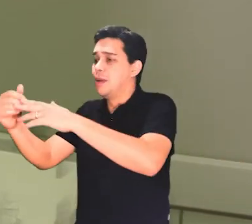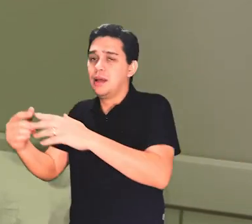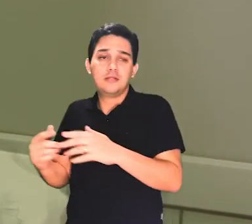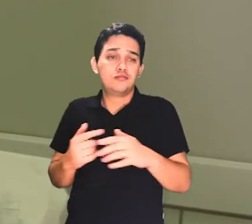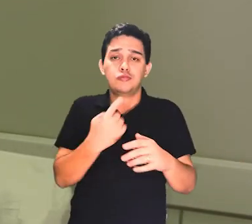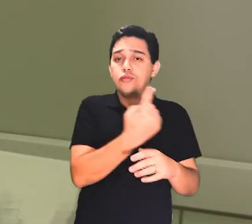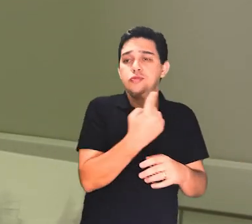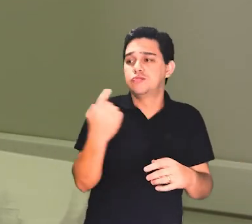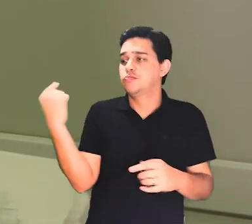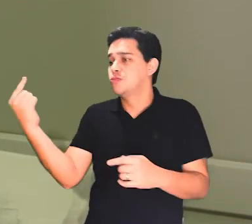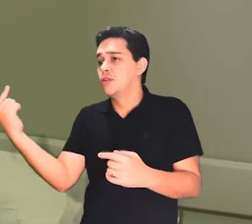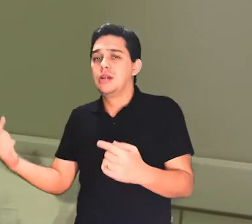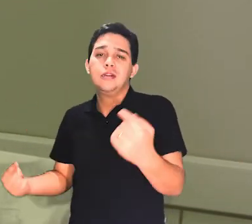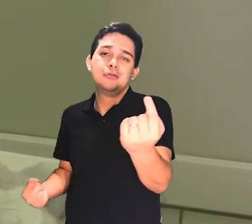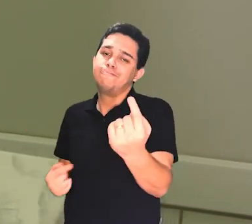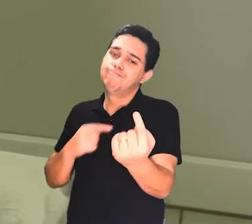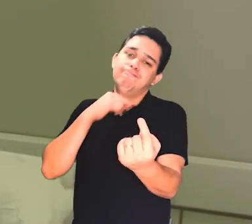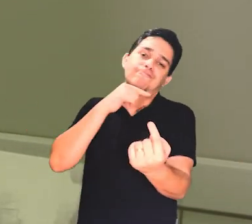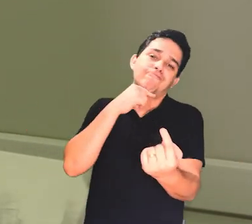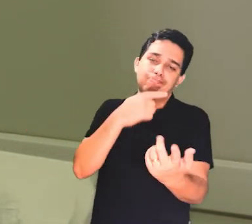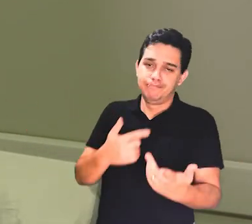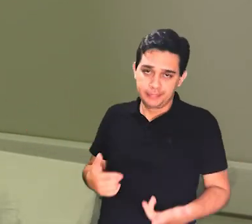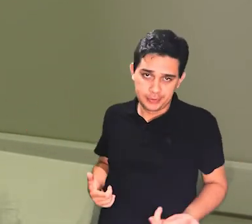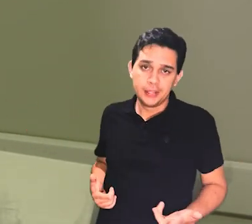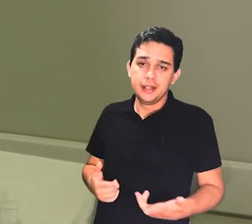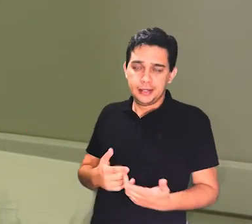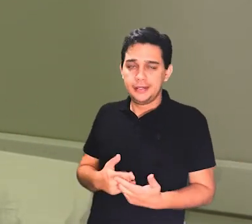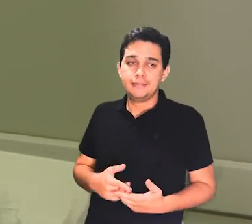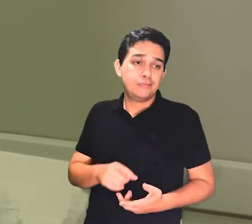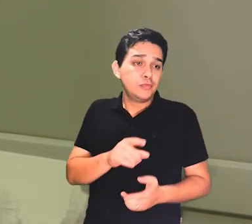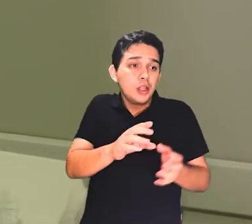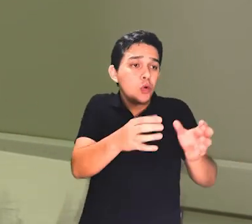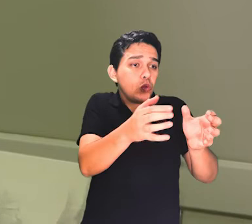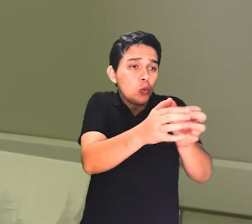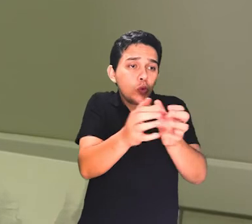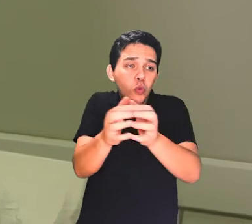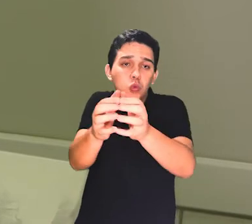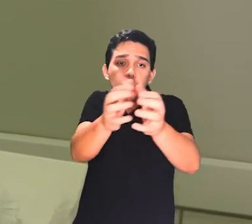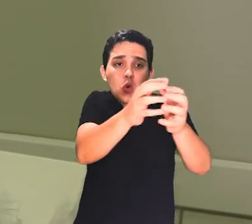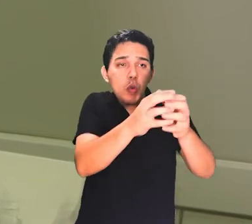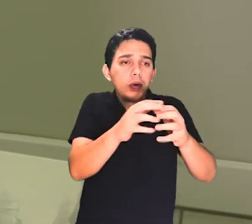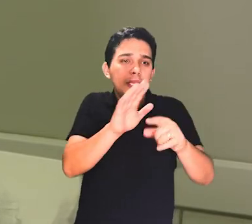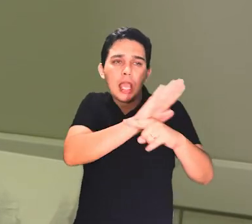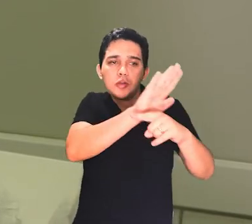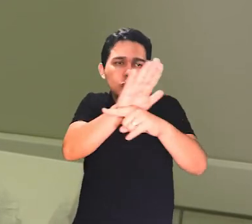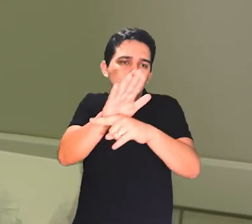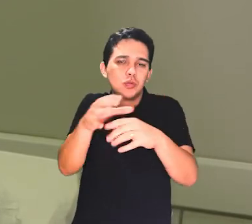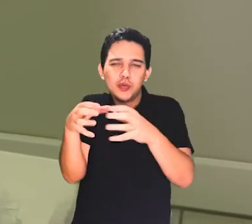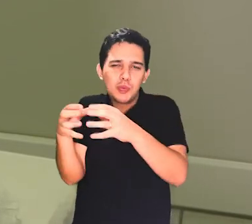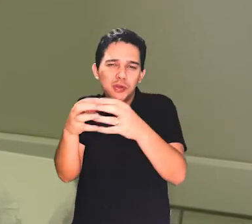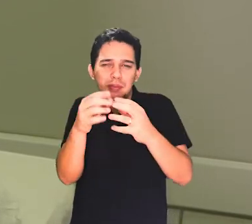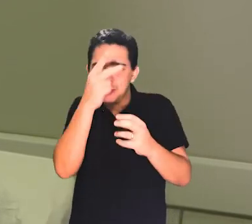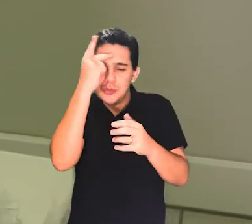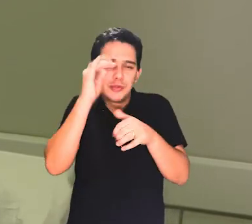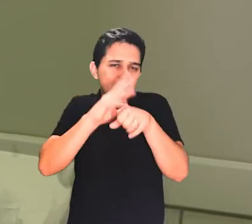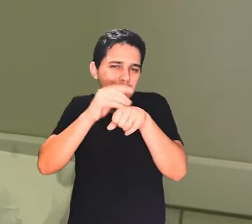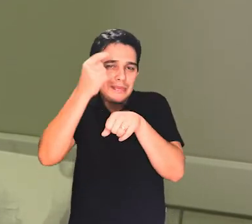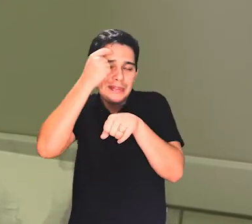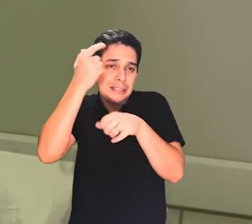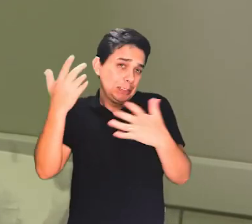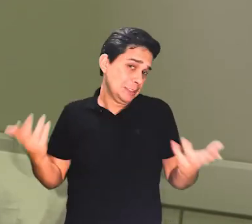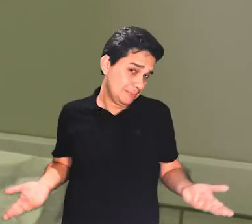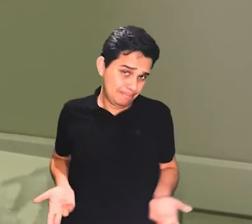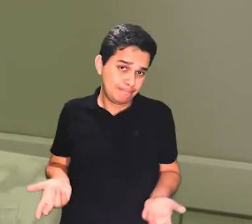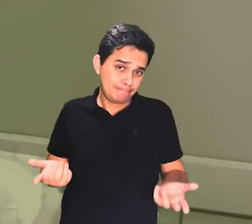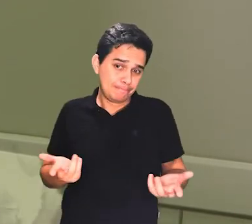né, para que um determinado município tenha uma rede de atenção psicossocial funcionando perfeitamente, por exemplo. E